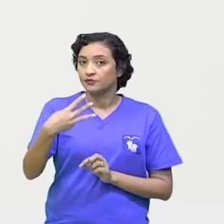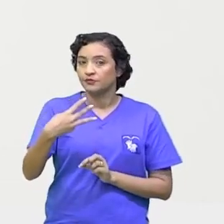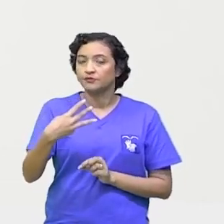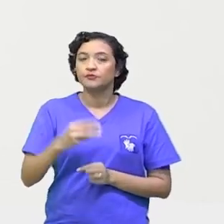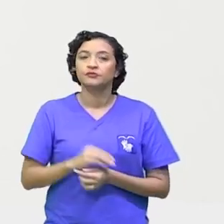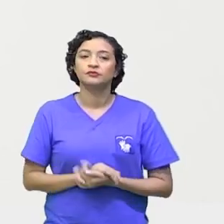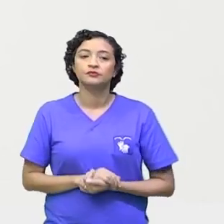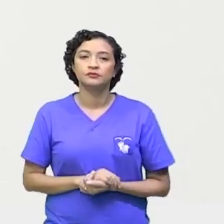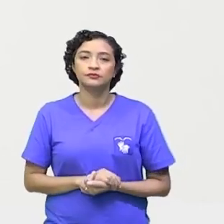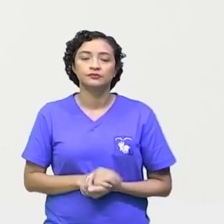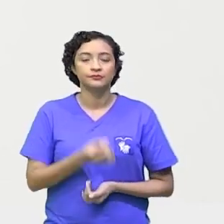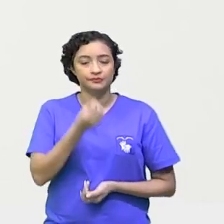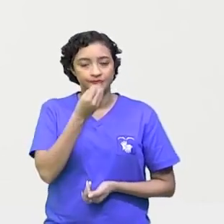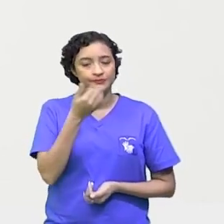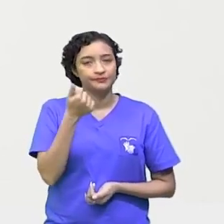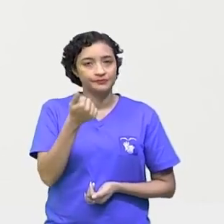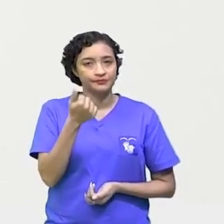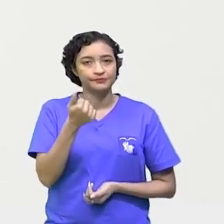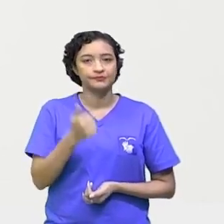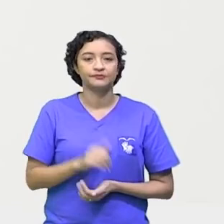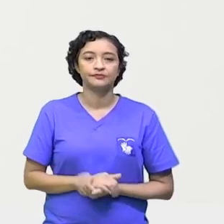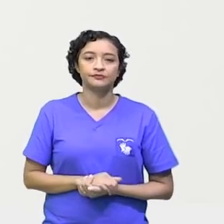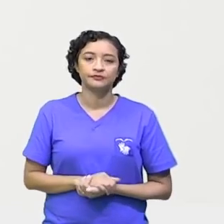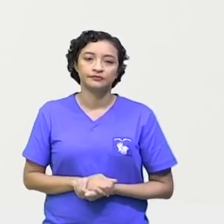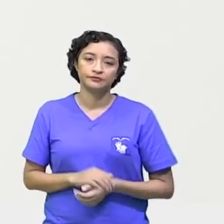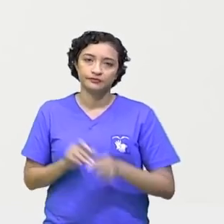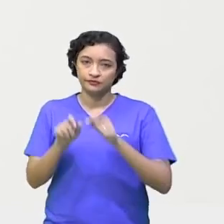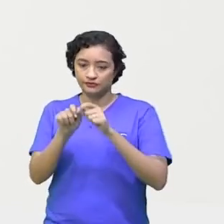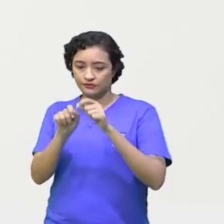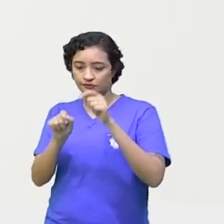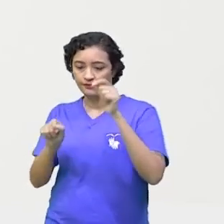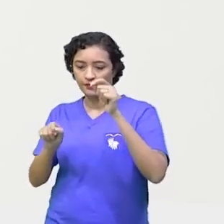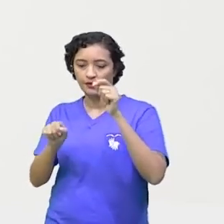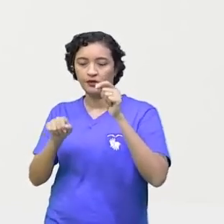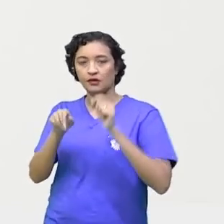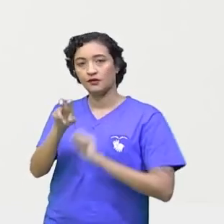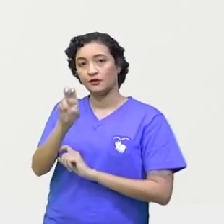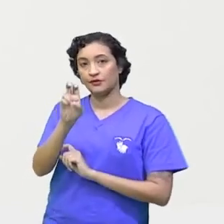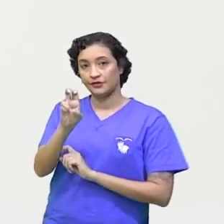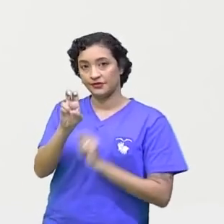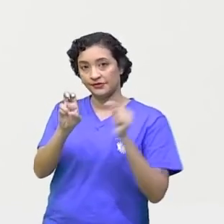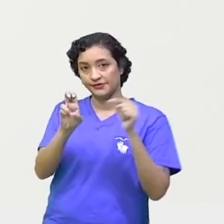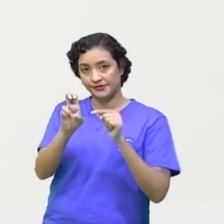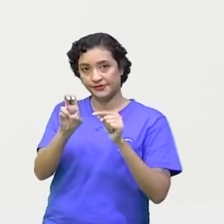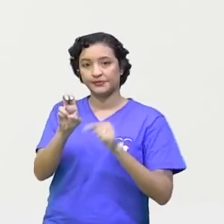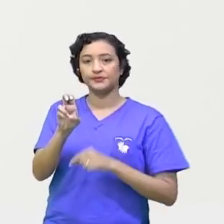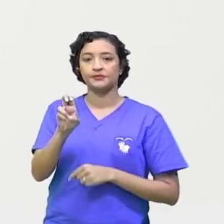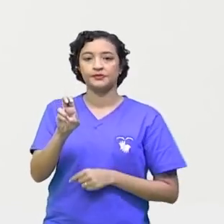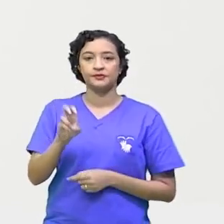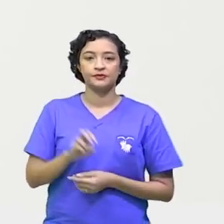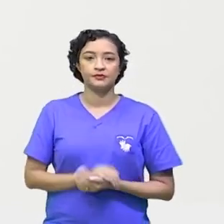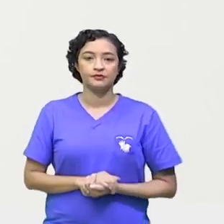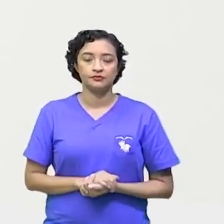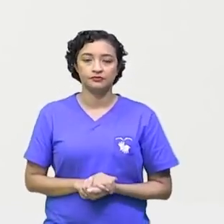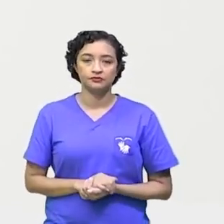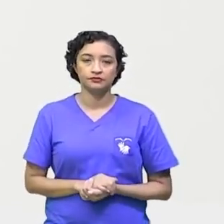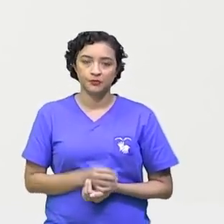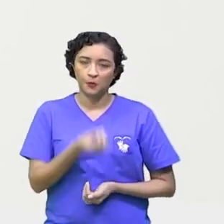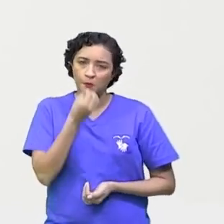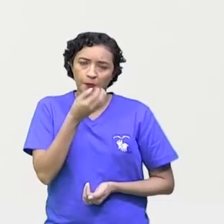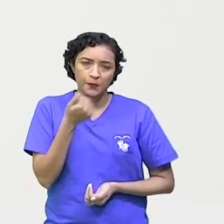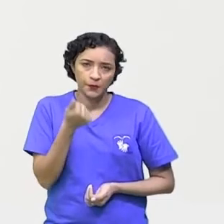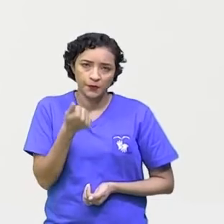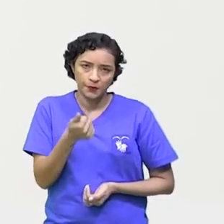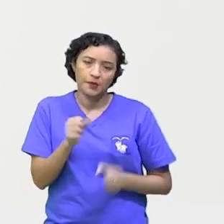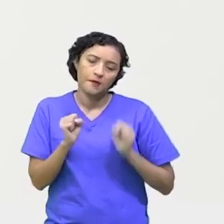3. Muito bem. E a diagonal vale quanto? 5. Muito bem. Então, podemos calcular